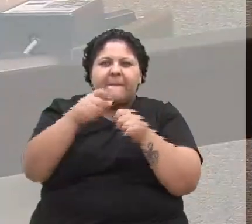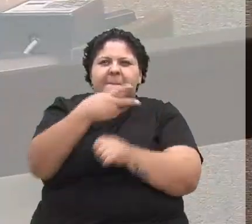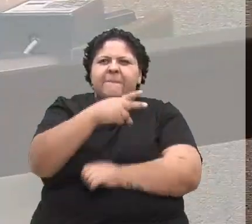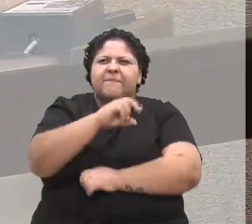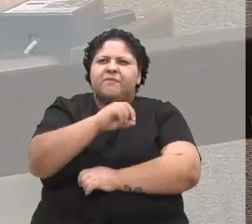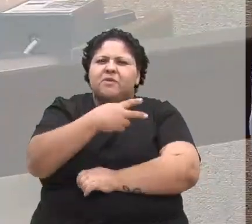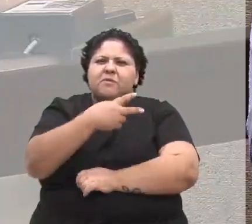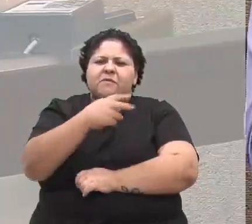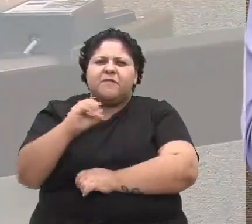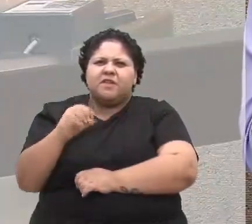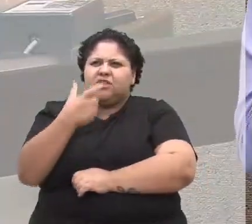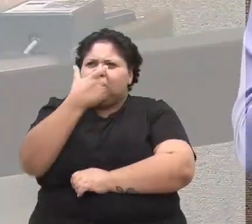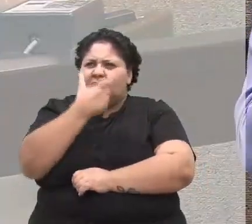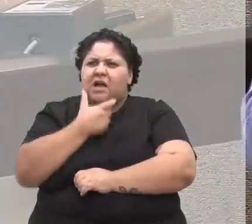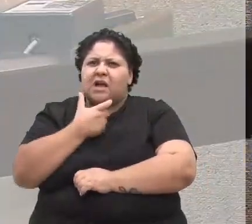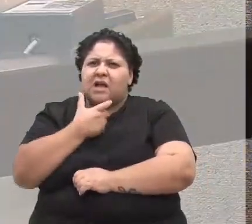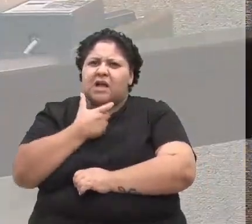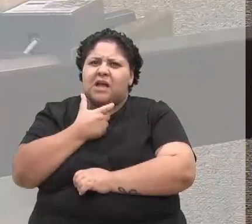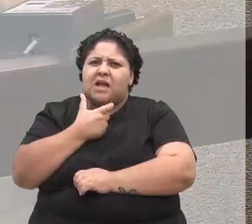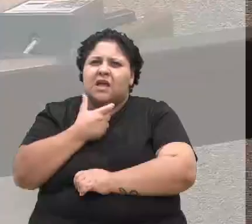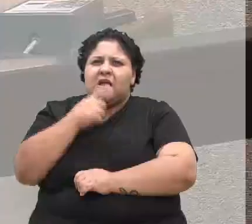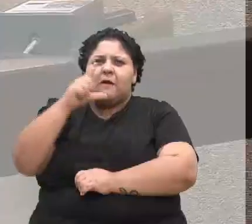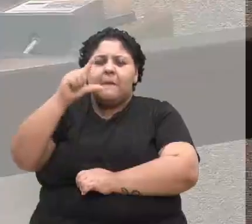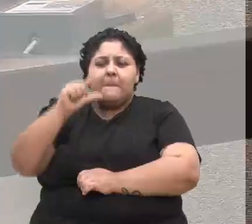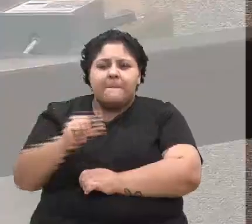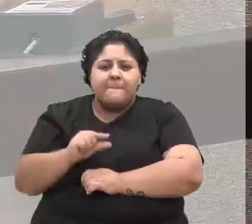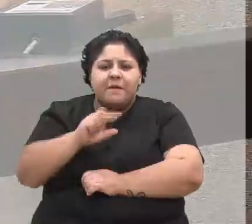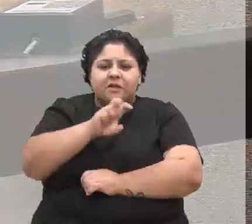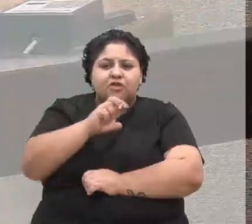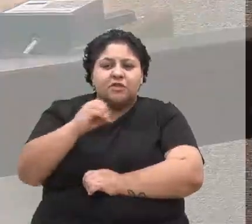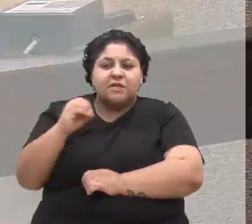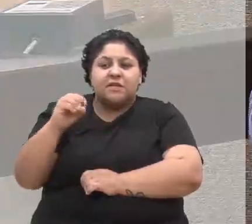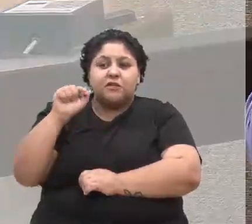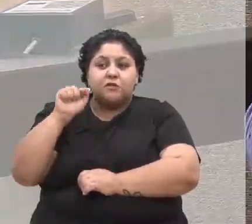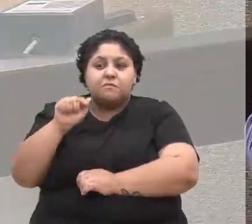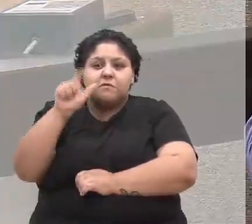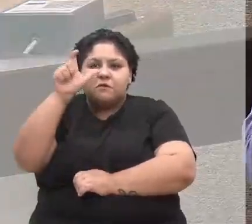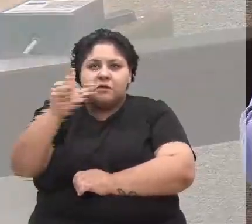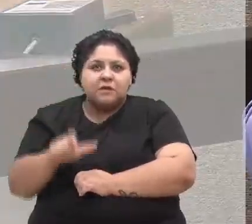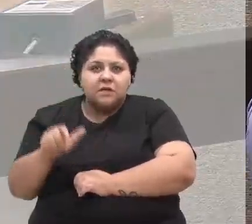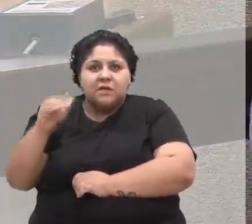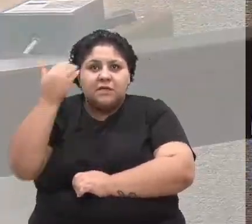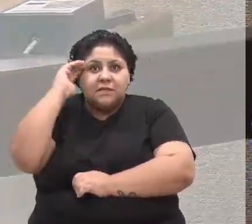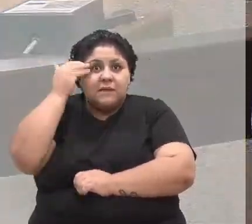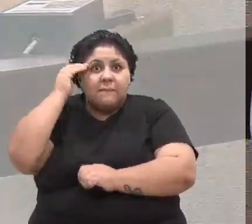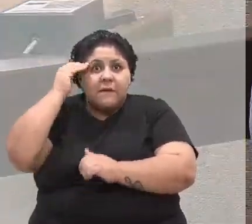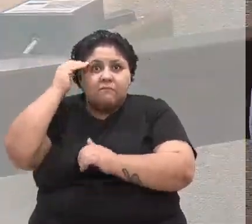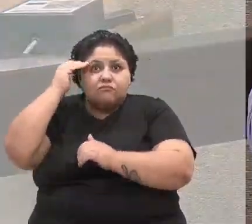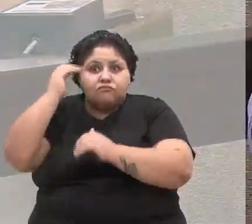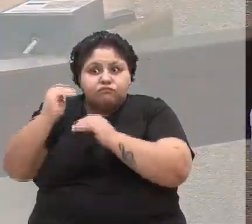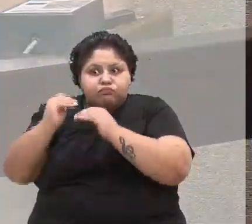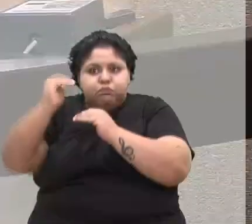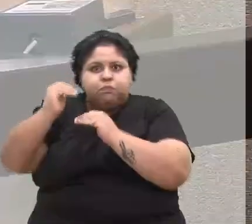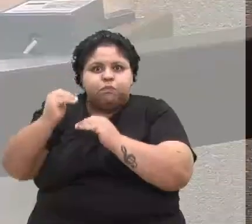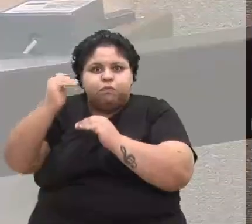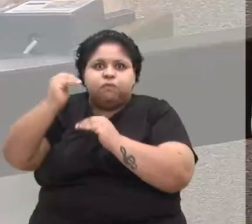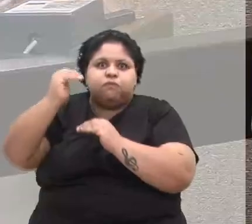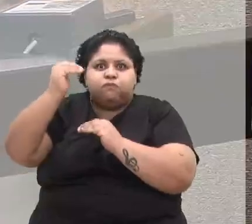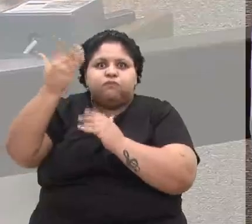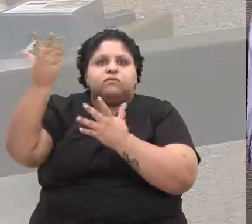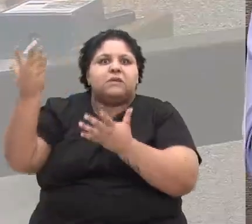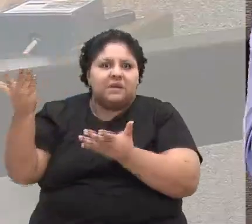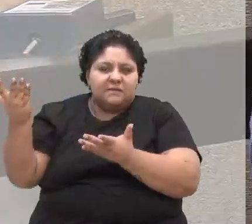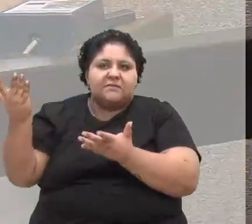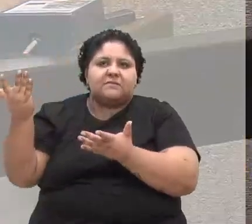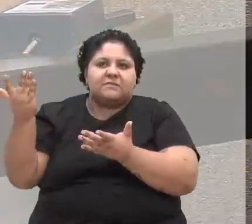engano, registrou menos de 500 mil habitantes, mas nós sabemos que é muito mais de que isso. É muito mais de 500 mil